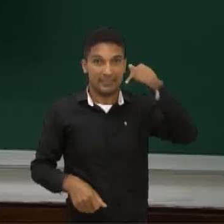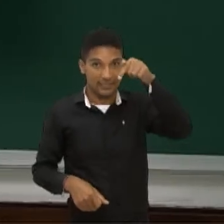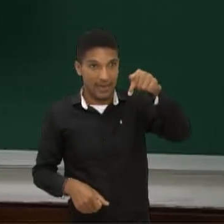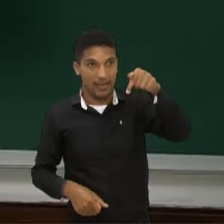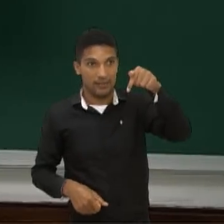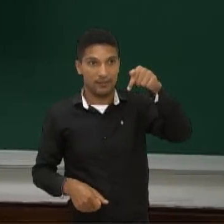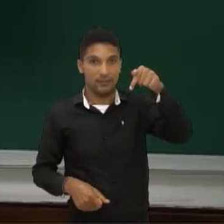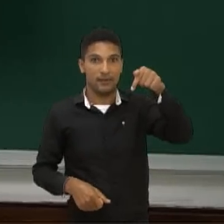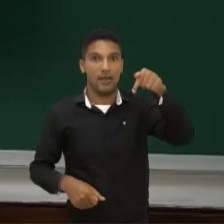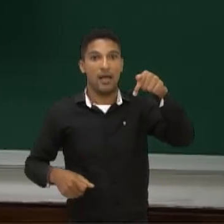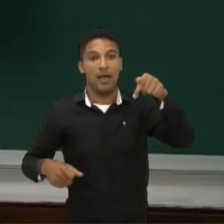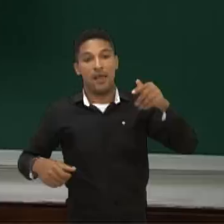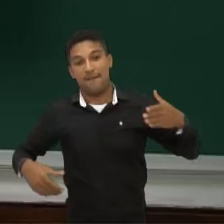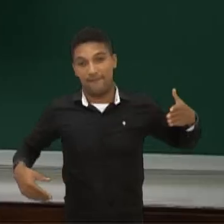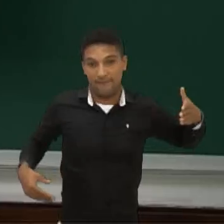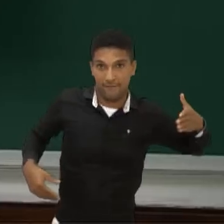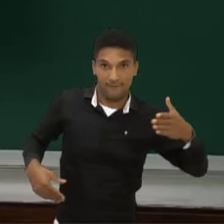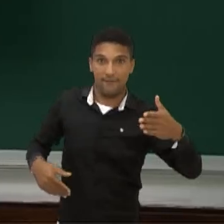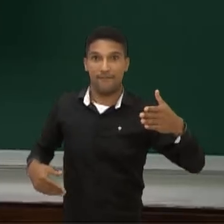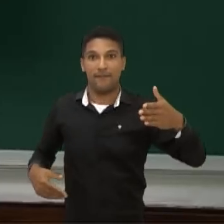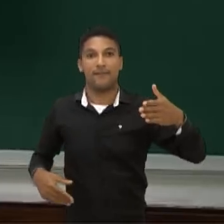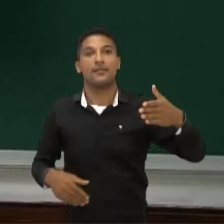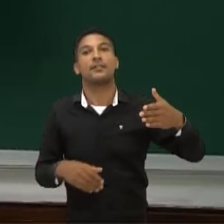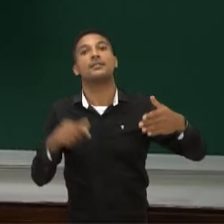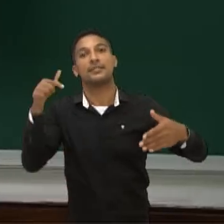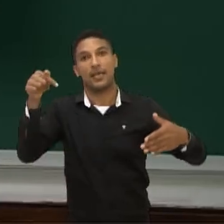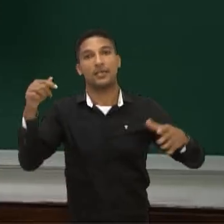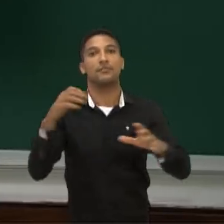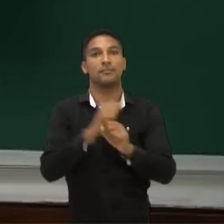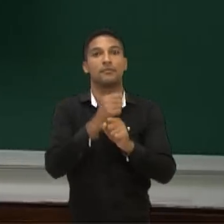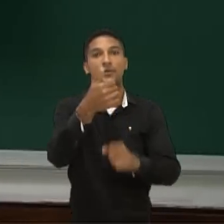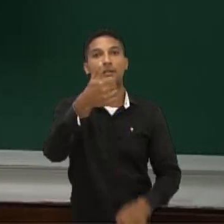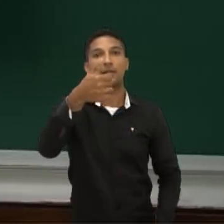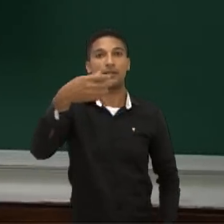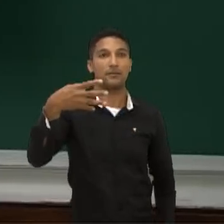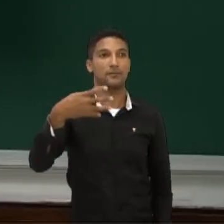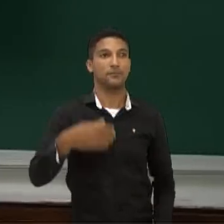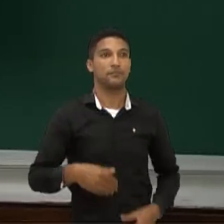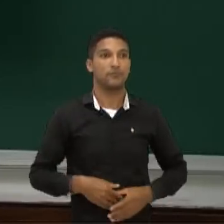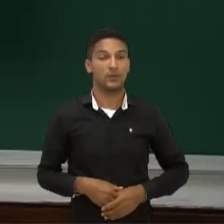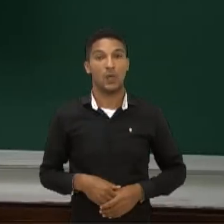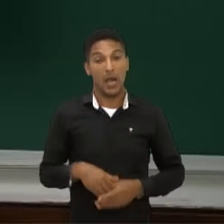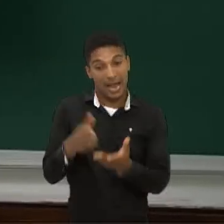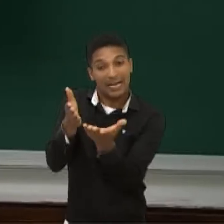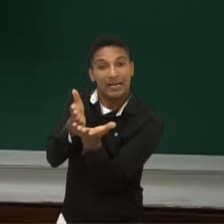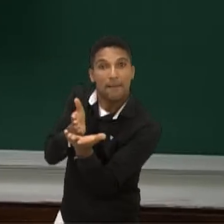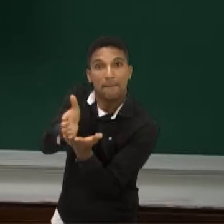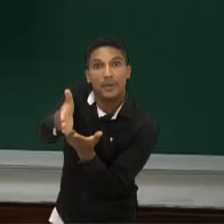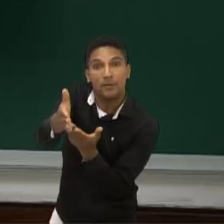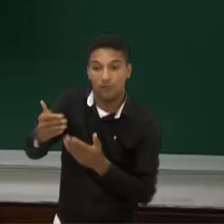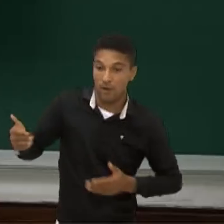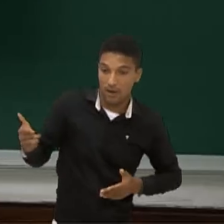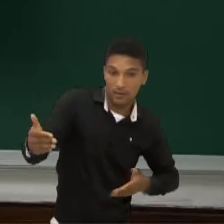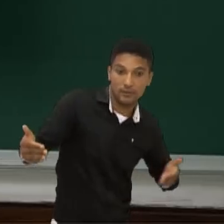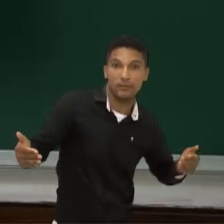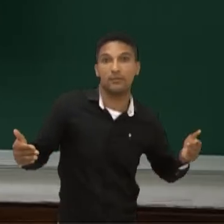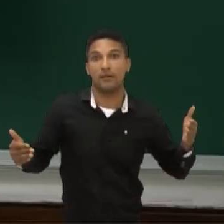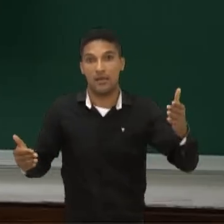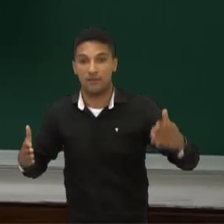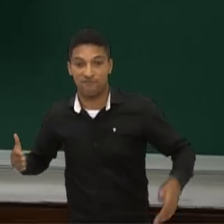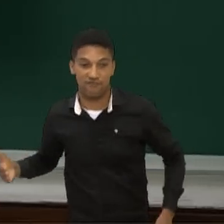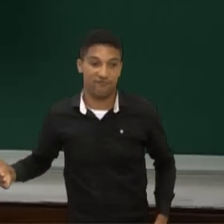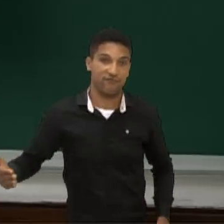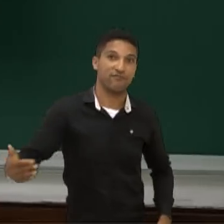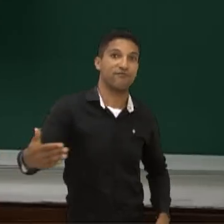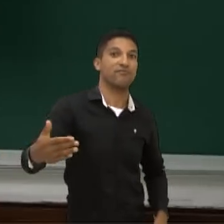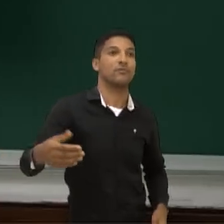quanto? 14 metros, né? Então, se ele saiu, usou esse caminho aqui e andou 14 metros, e ele